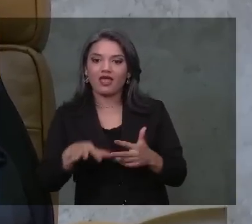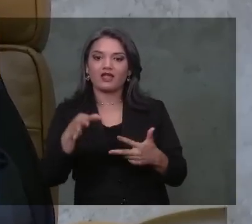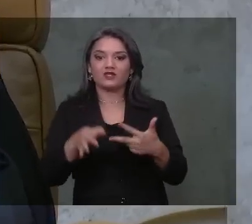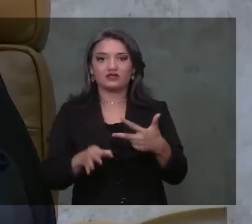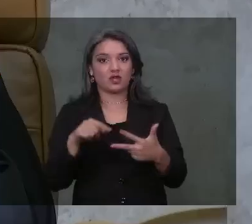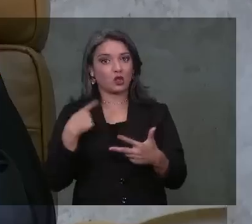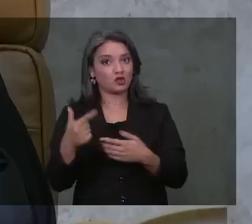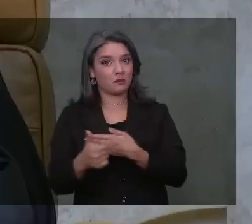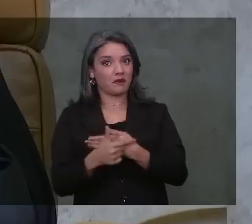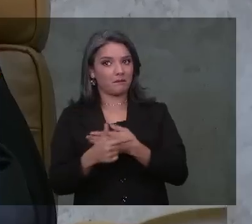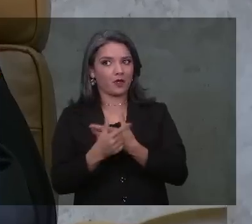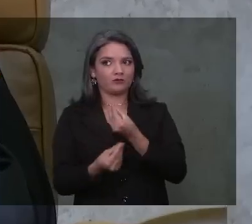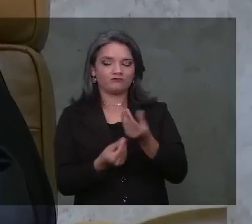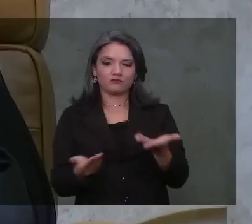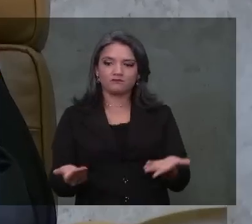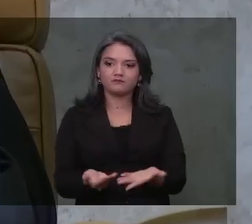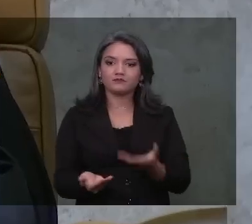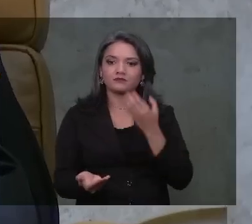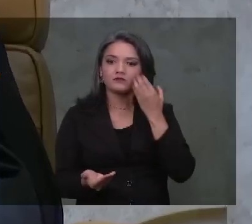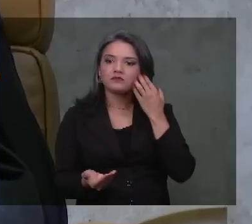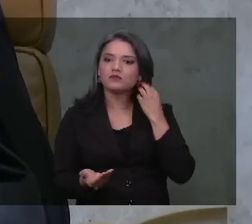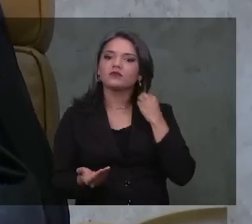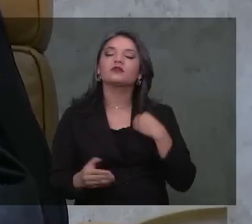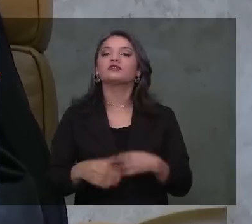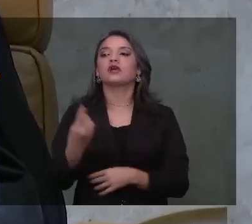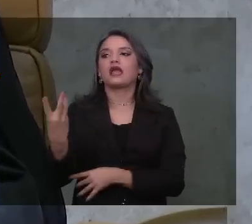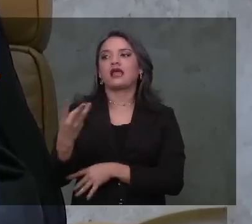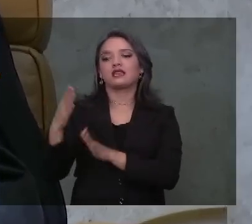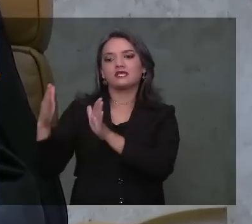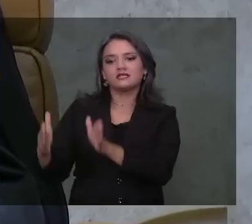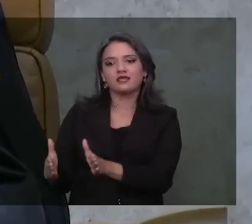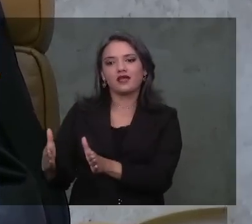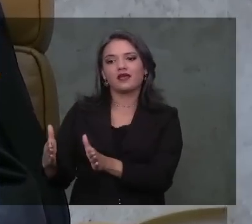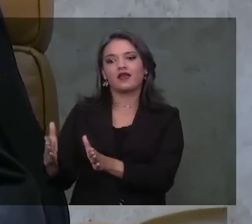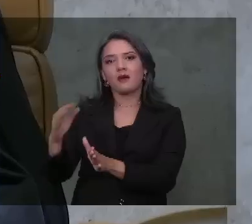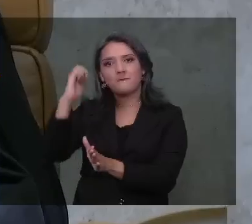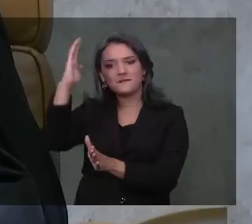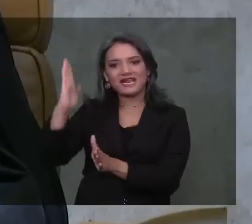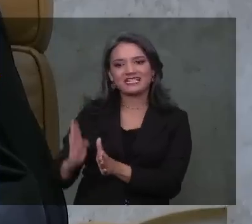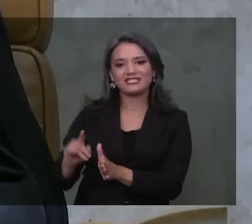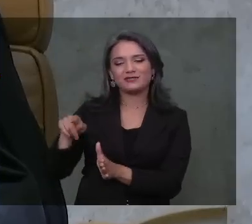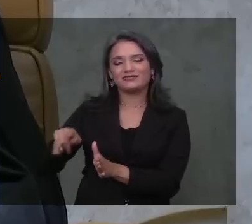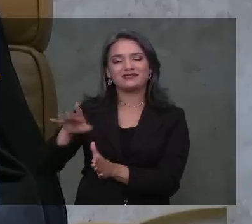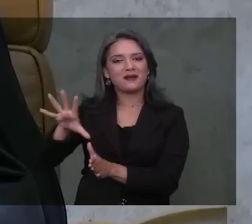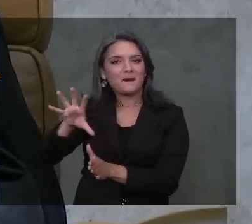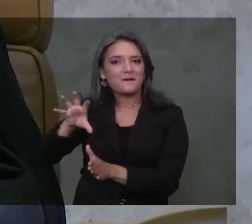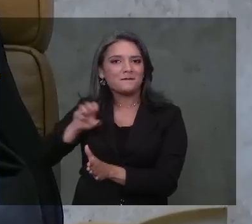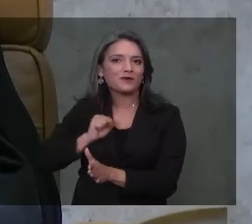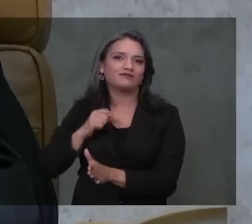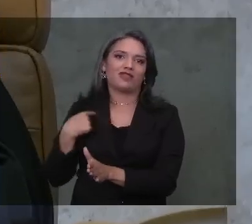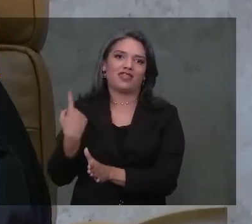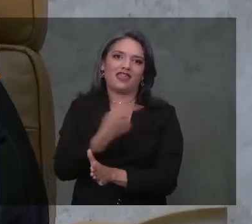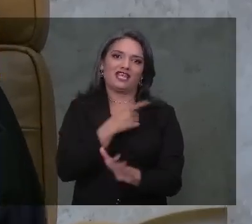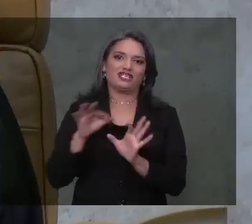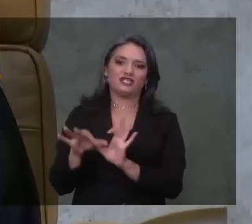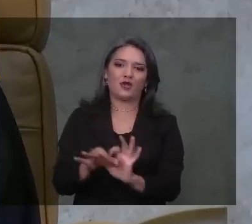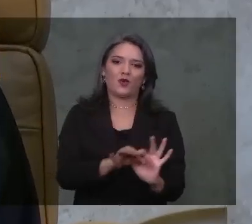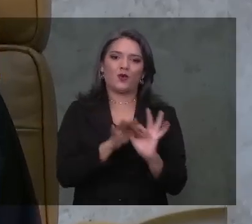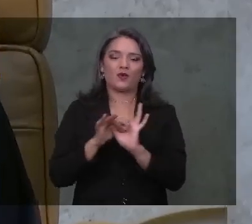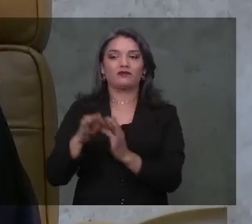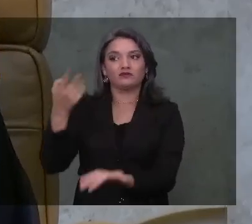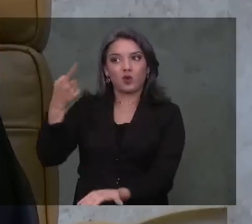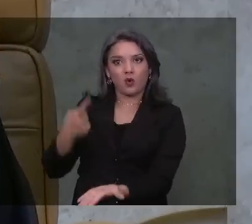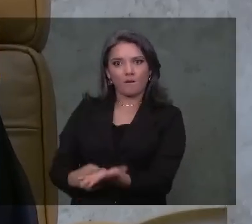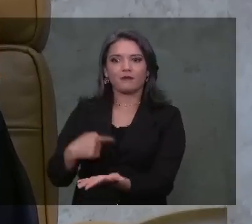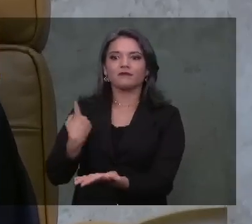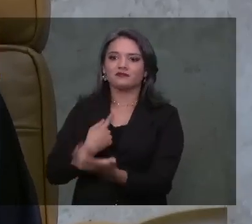nossas circunstâncias. E a terceira, ao Brasil, essa paixão que nos une e os compromissos que